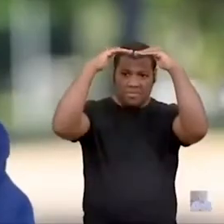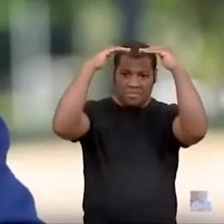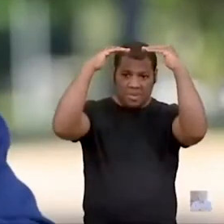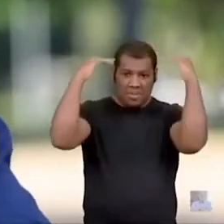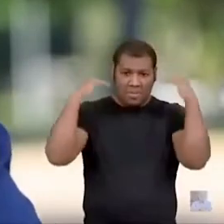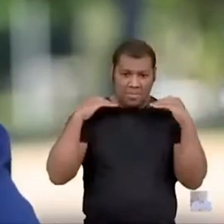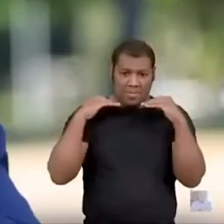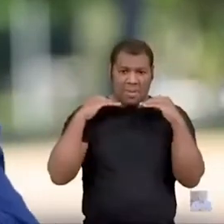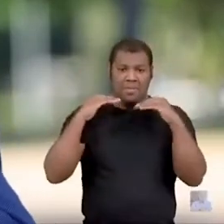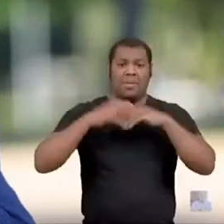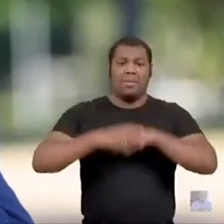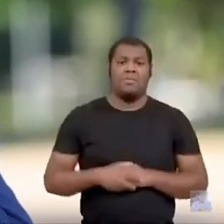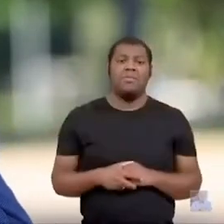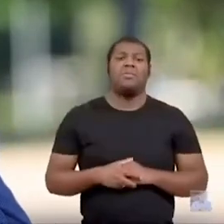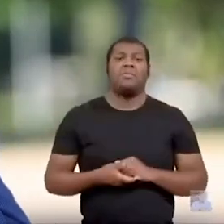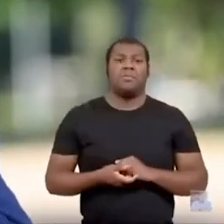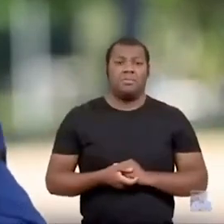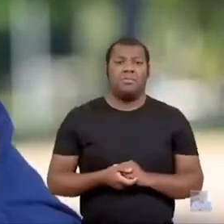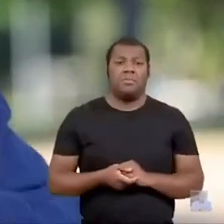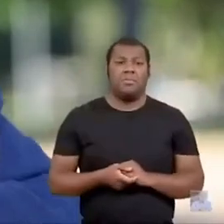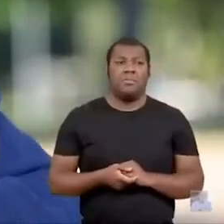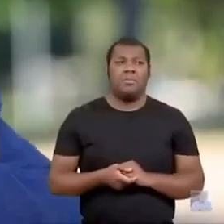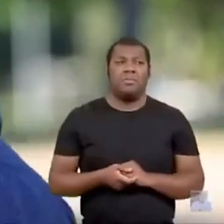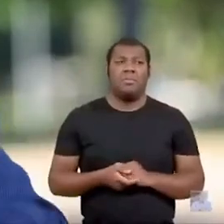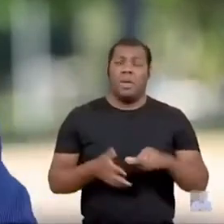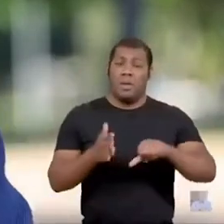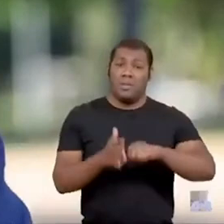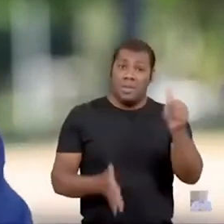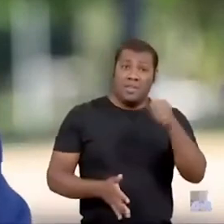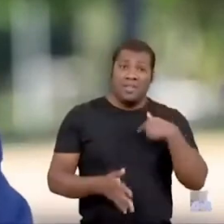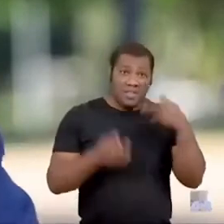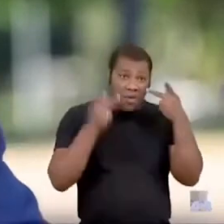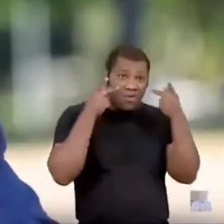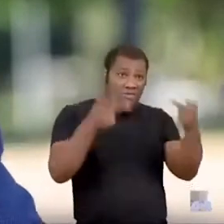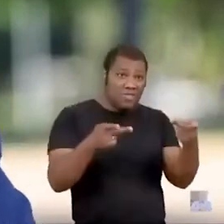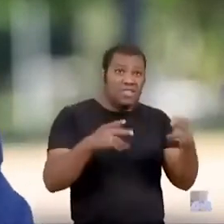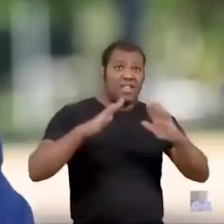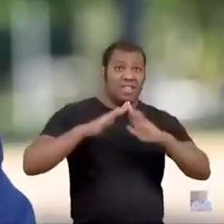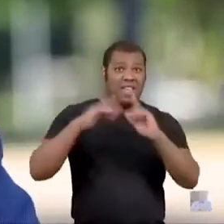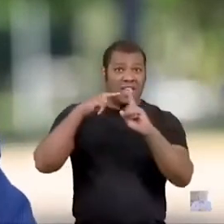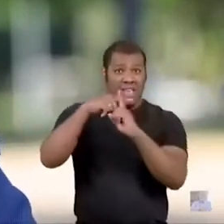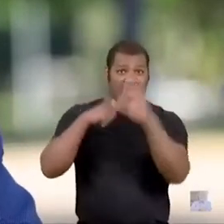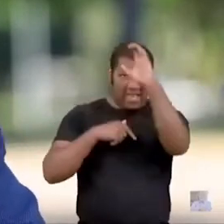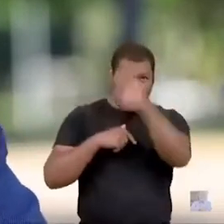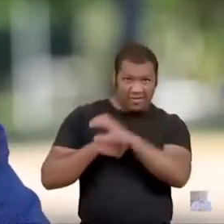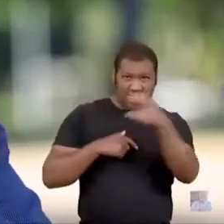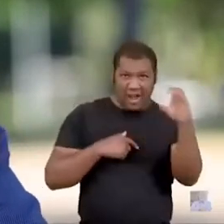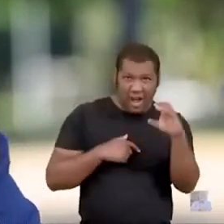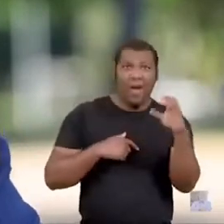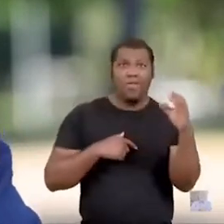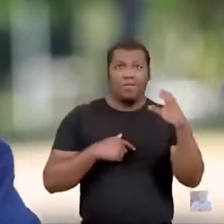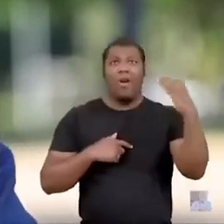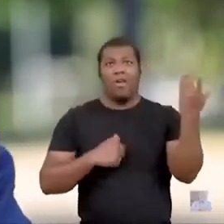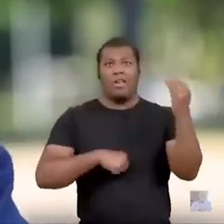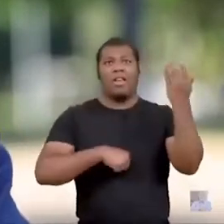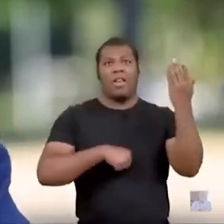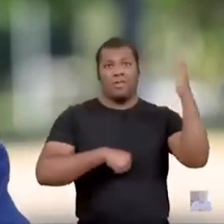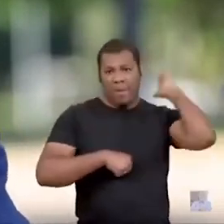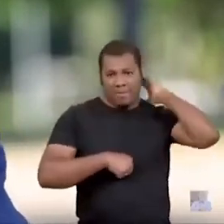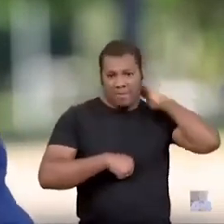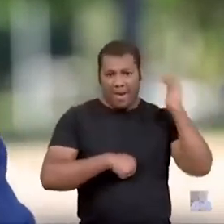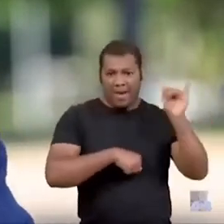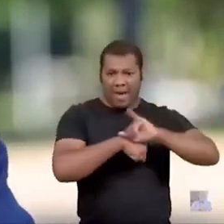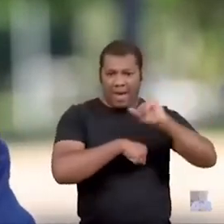é a primeira vez já foi ela achou maravilhosa e ela me convenceu que